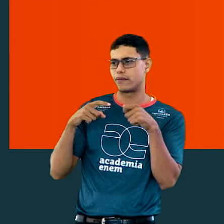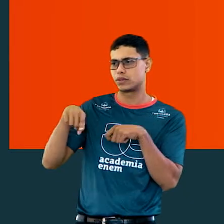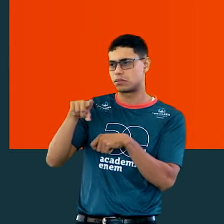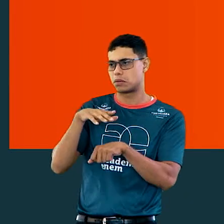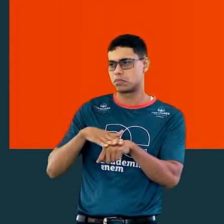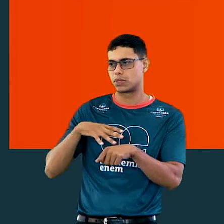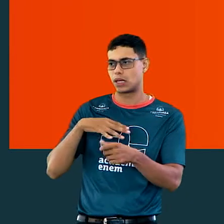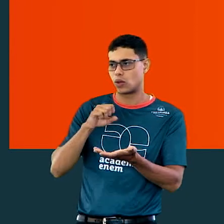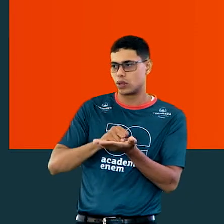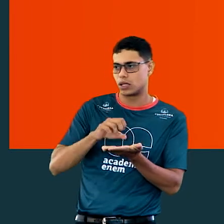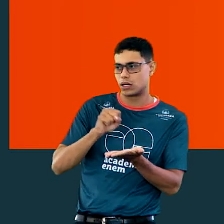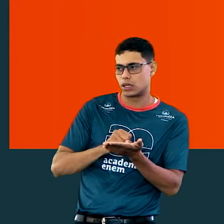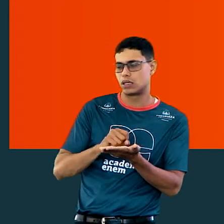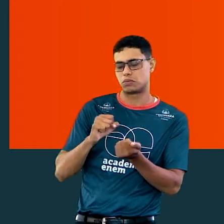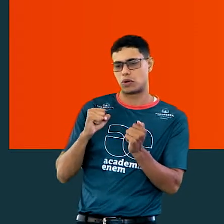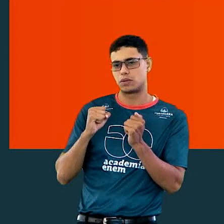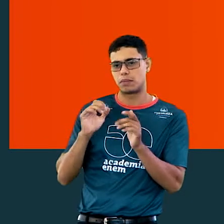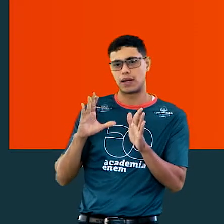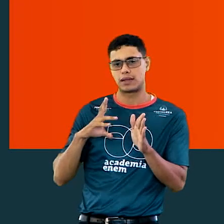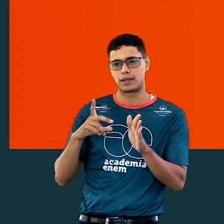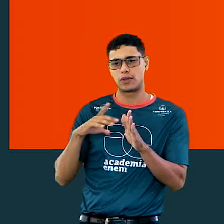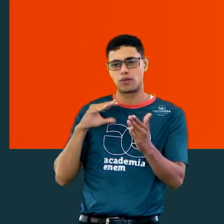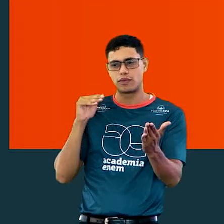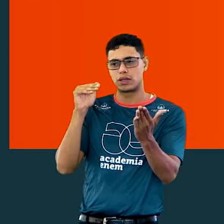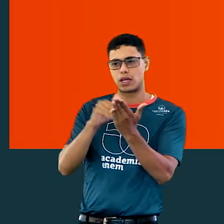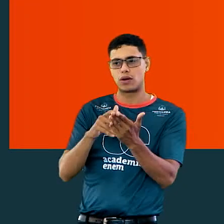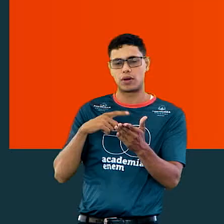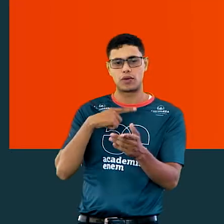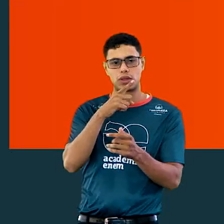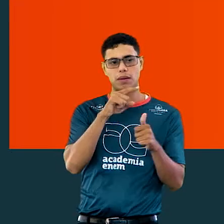claro, mas no final, tá? Todas as